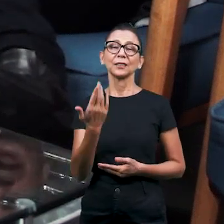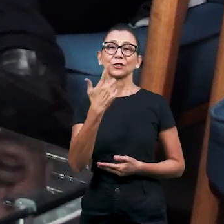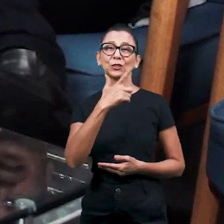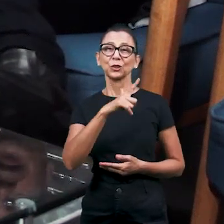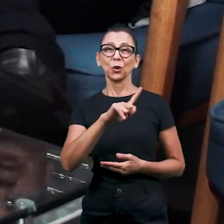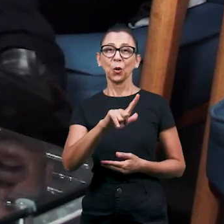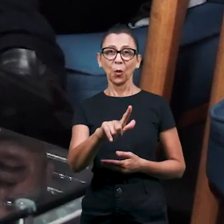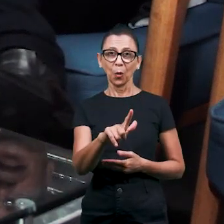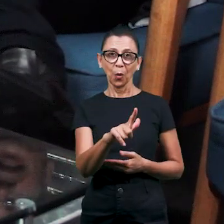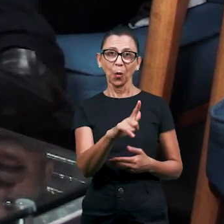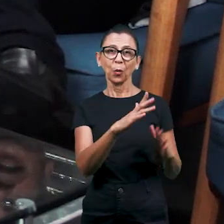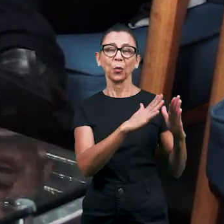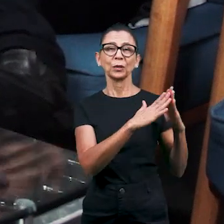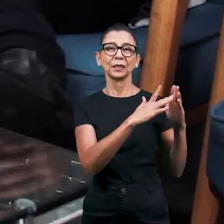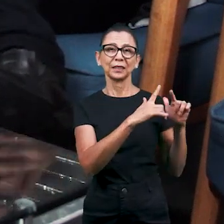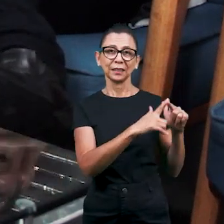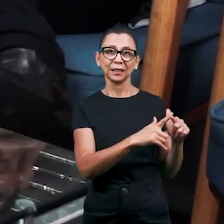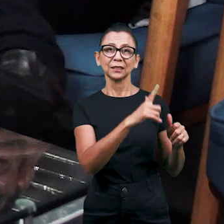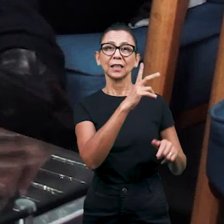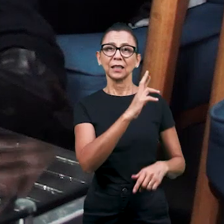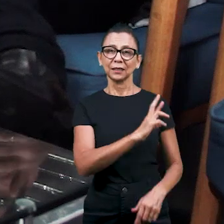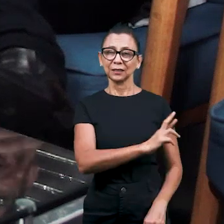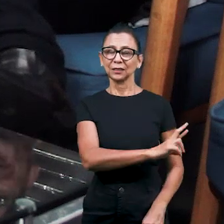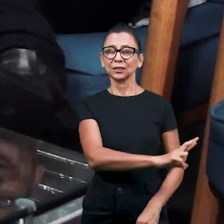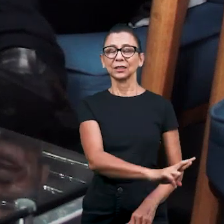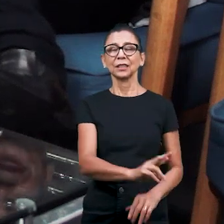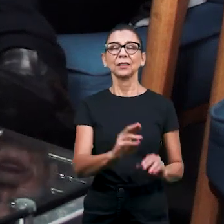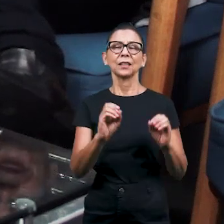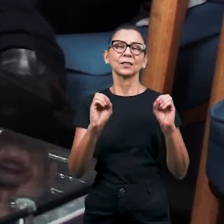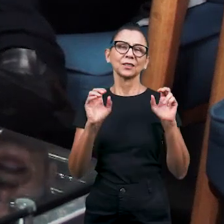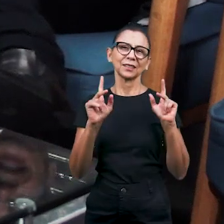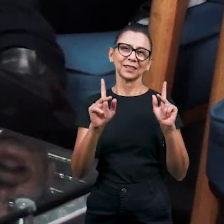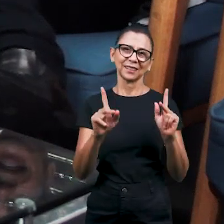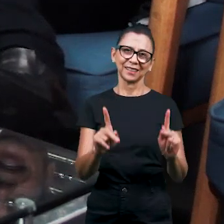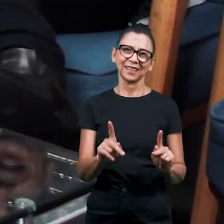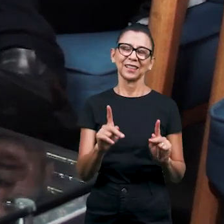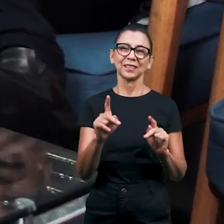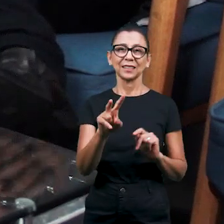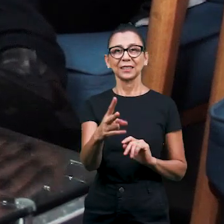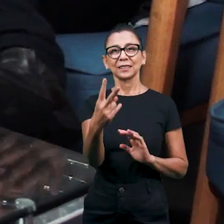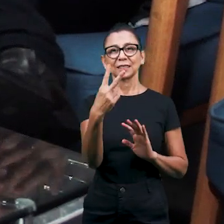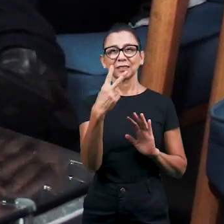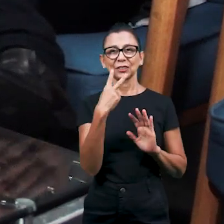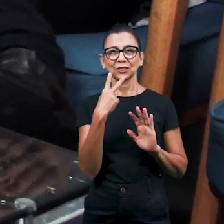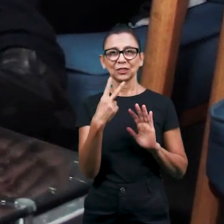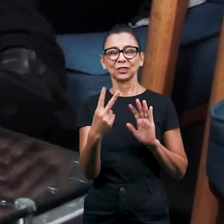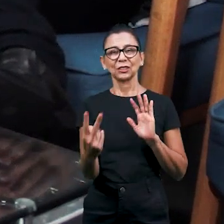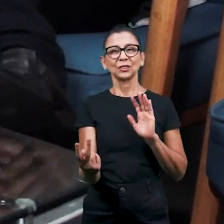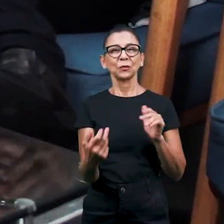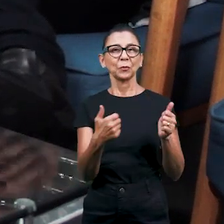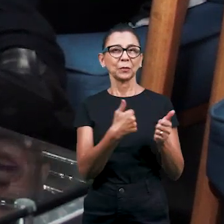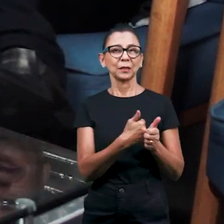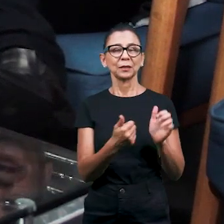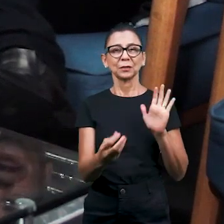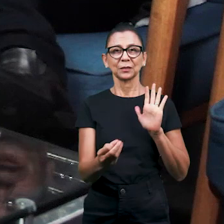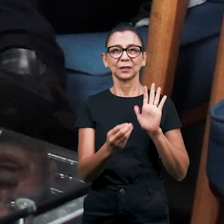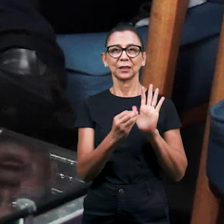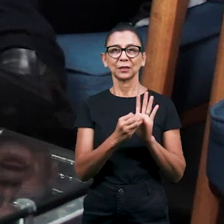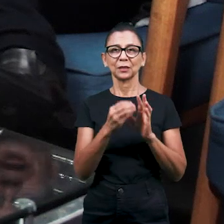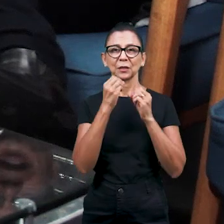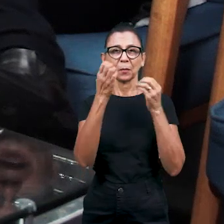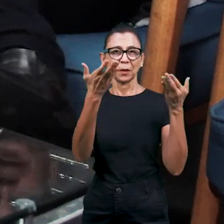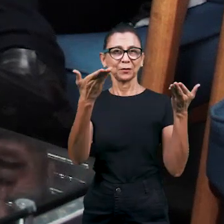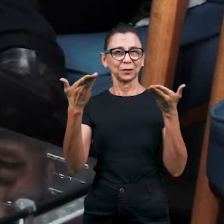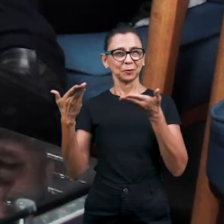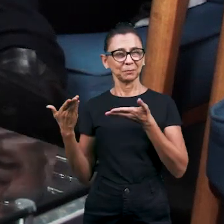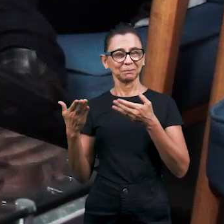outra denominação, mas que tem acompanhado os nossos conteúdos aqui. É uma alegria contar com a sua audiência. Seja bem-vindo, então, ao